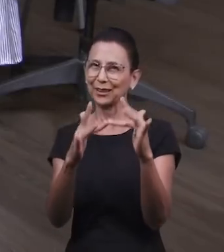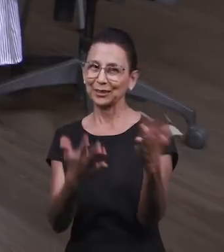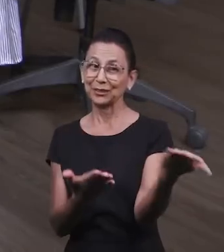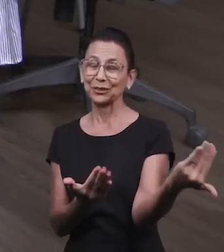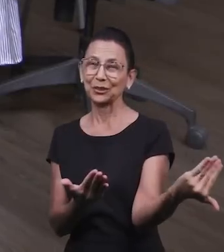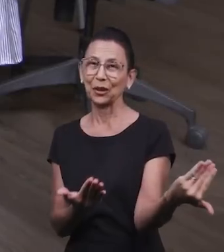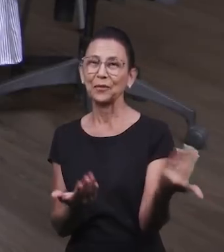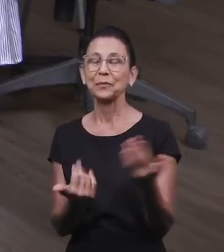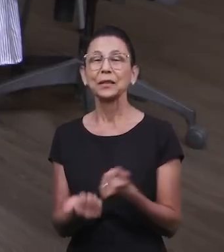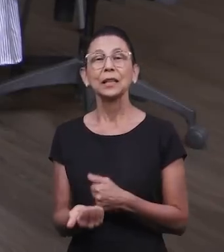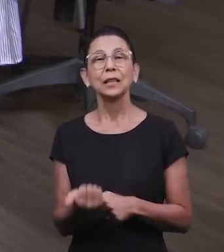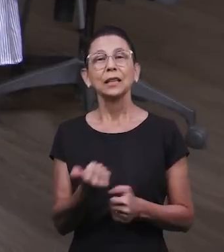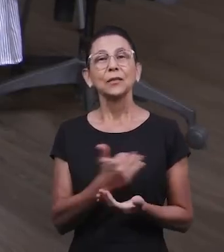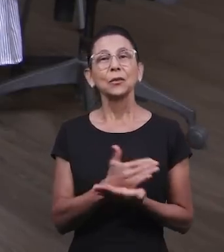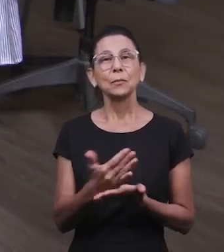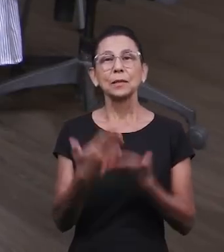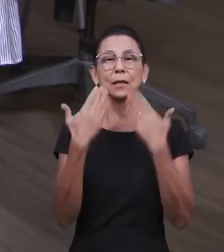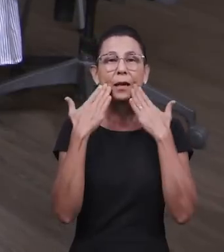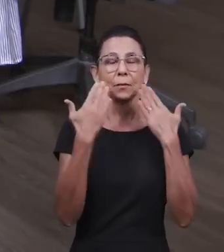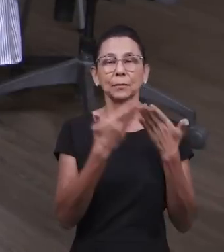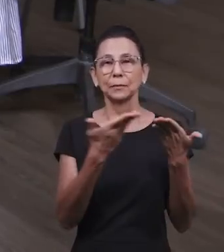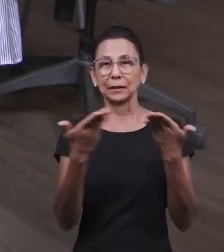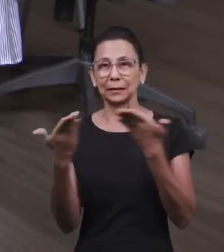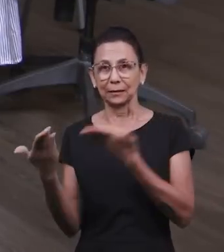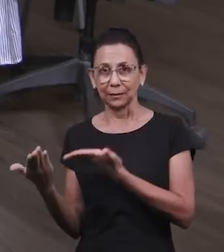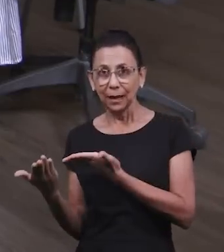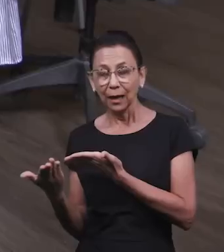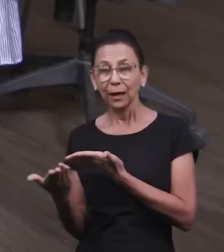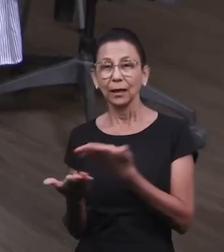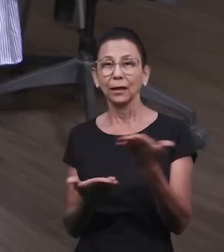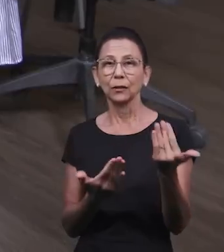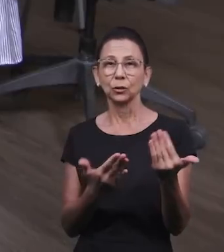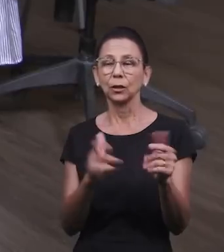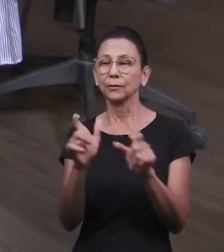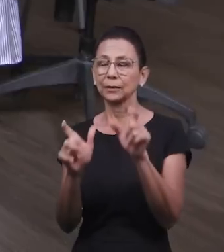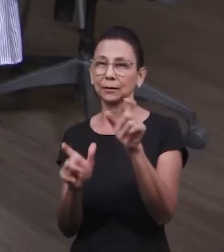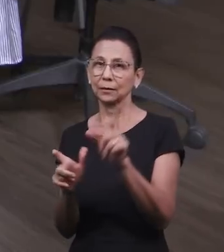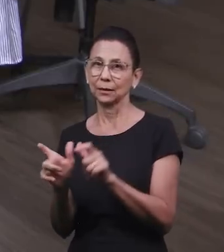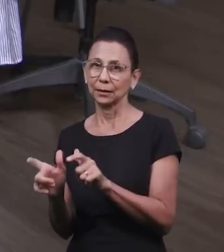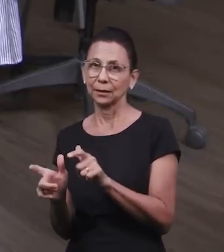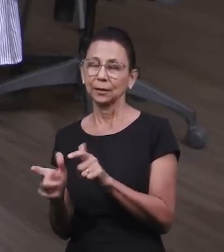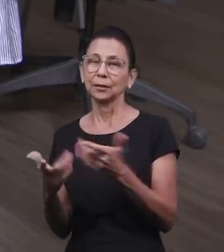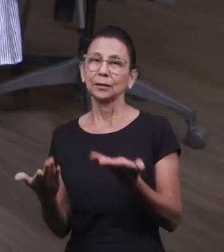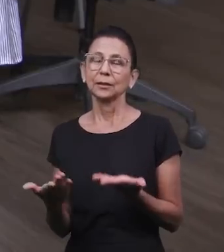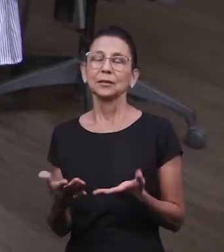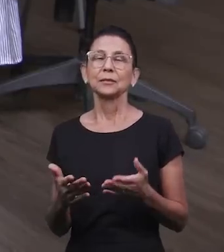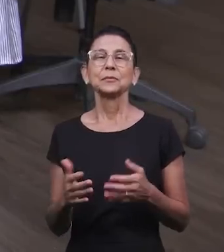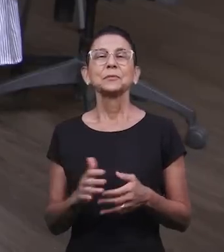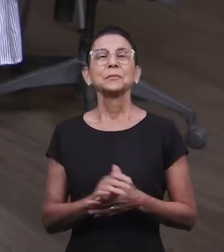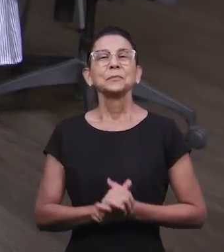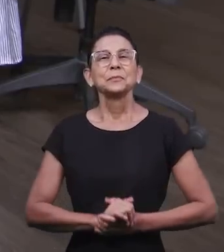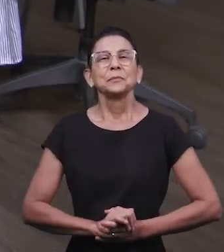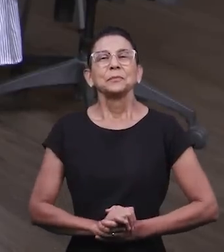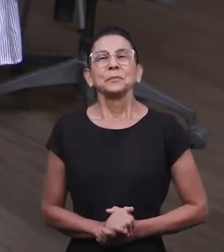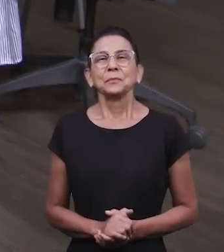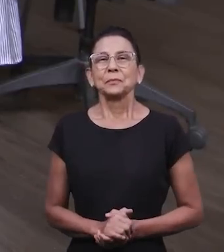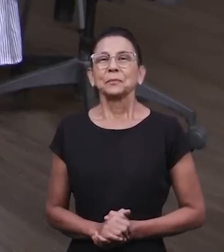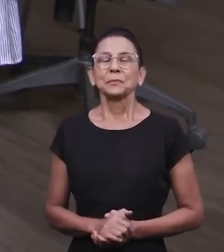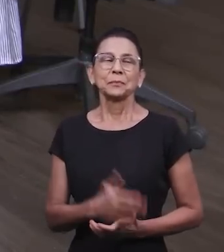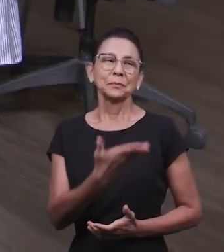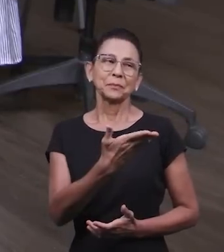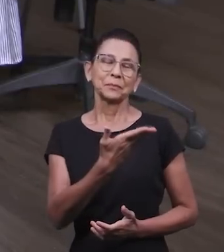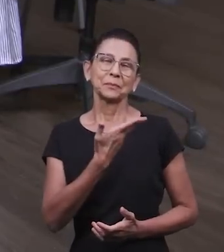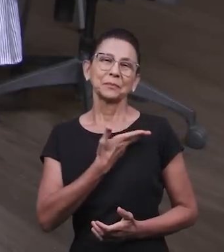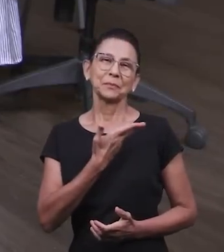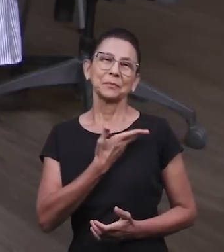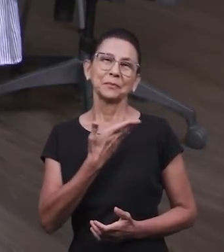a apresentar para vocês aqui as pessoas que estaremos envolvidas nesse trabalho, primeiro começando pela minha colega Andréia, né? Agora